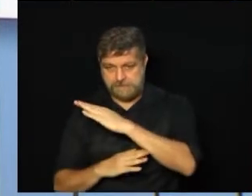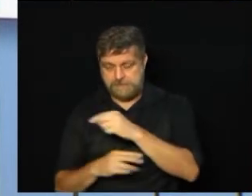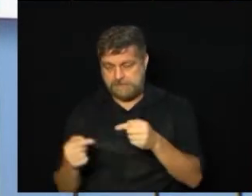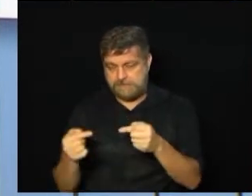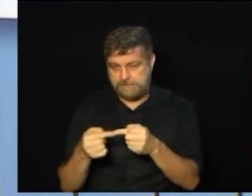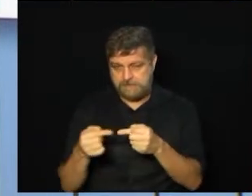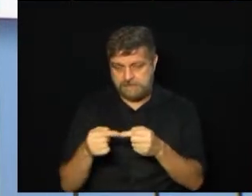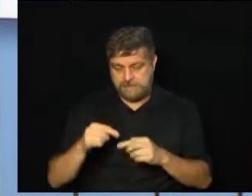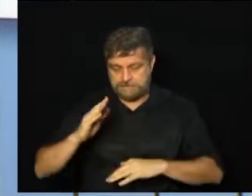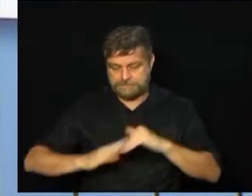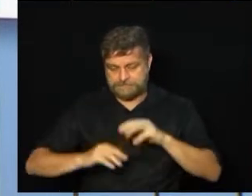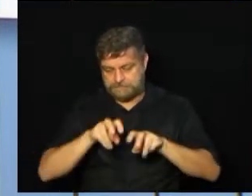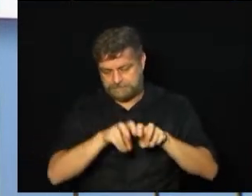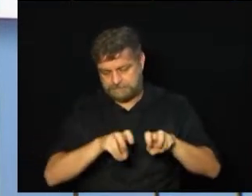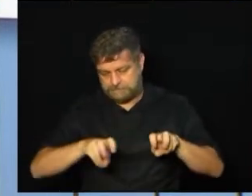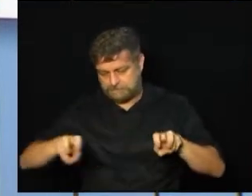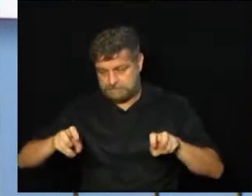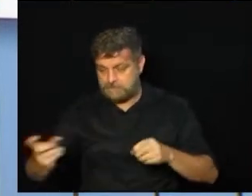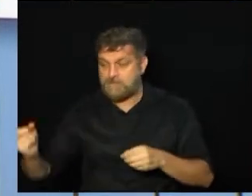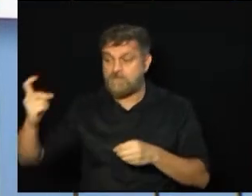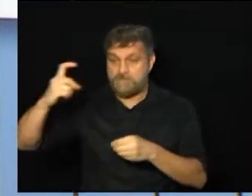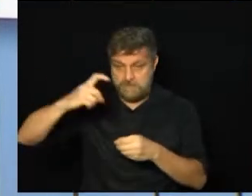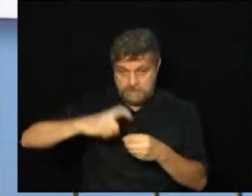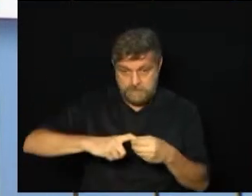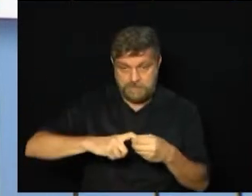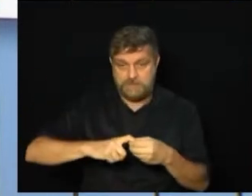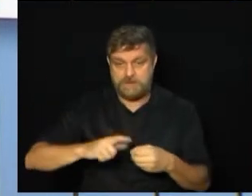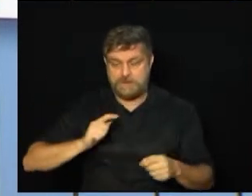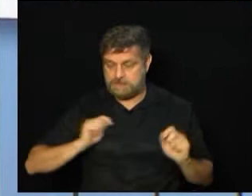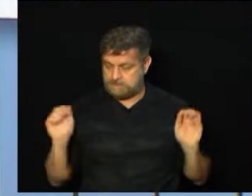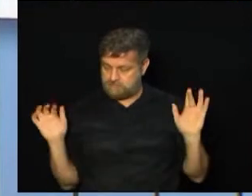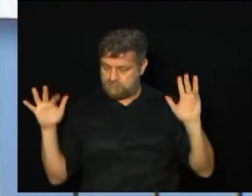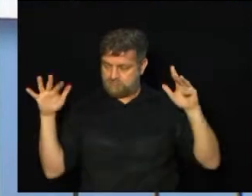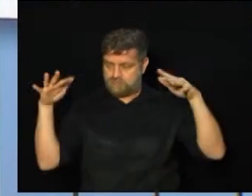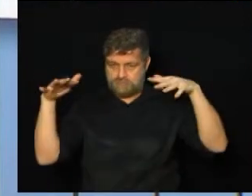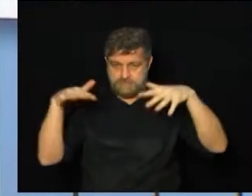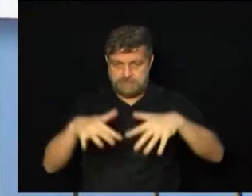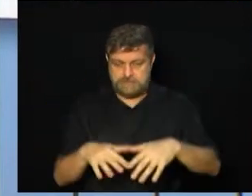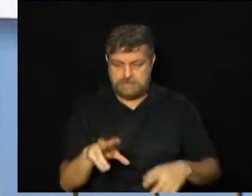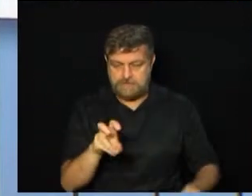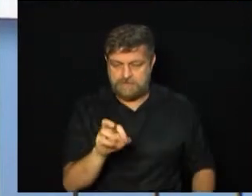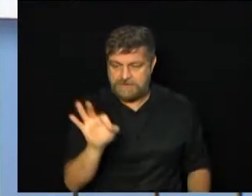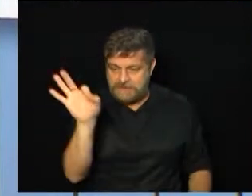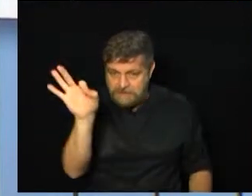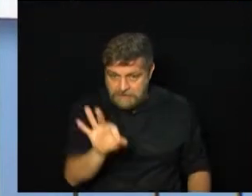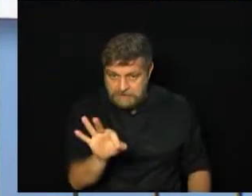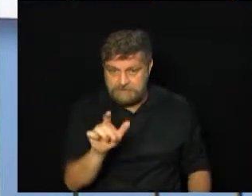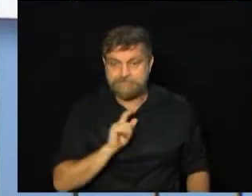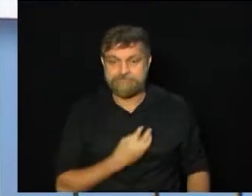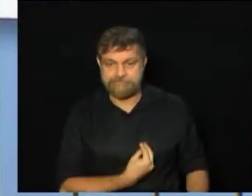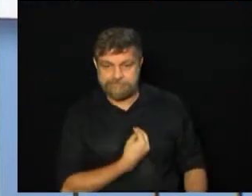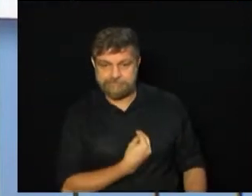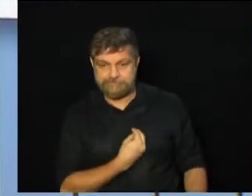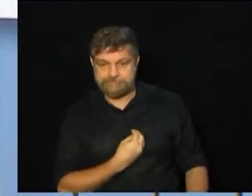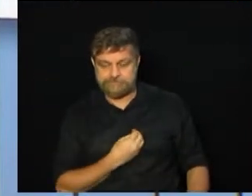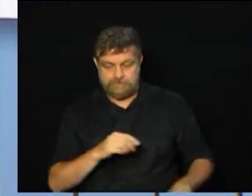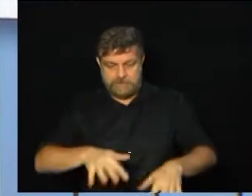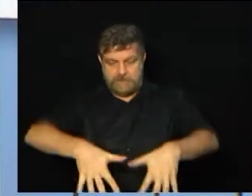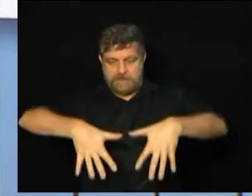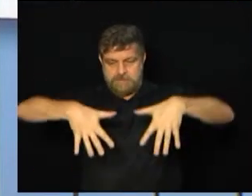com o ato da mesa, voltaram a receber o público agora com 50% de presença nas